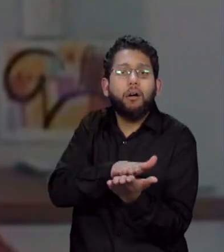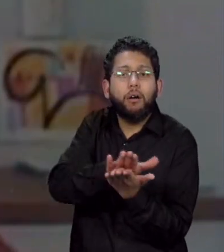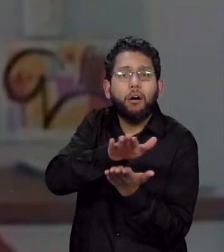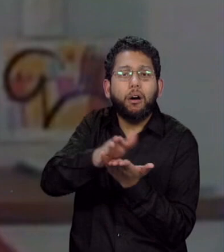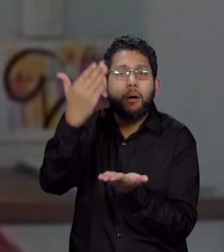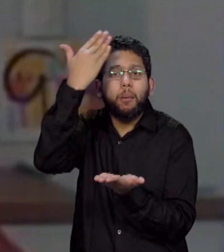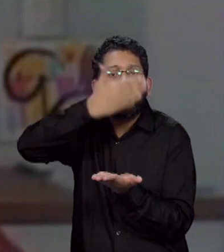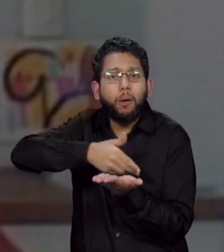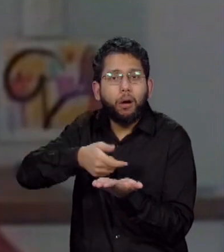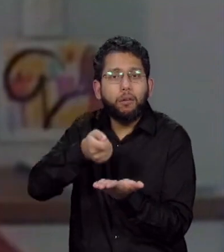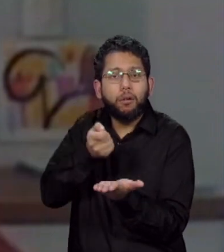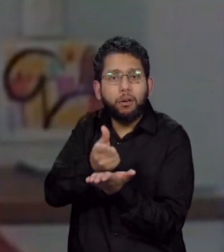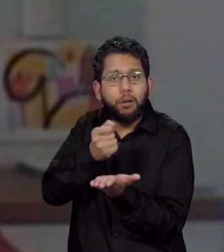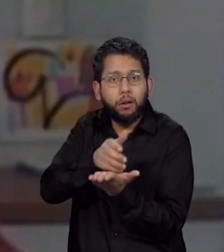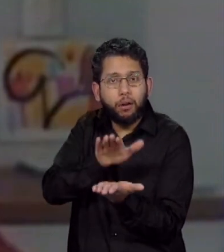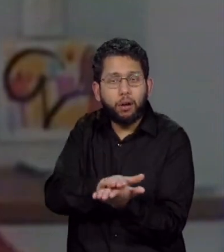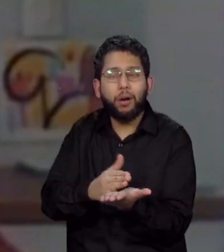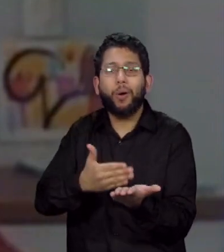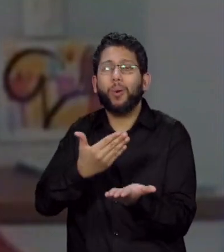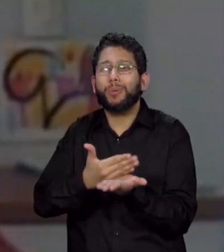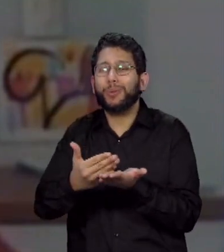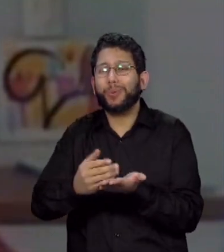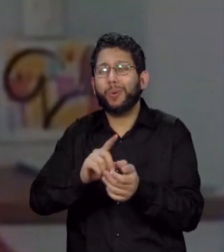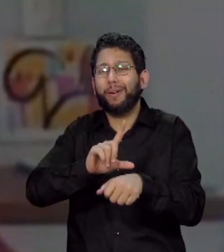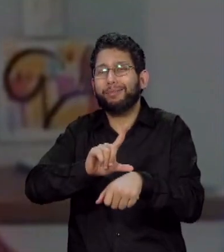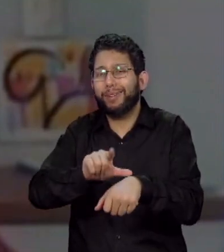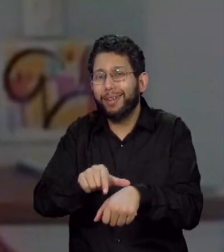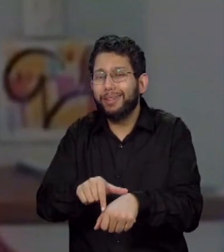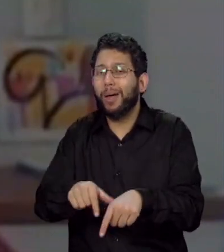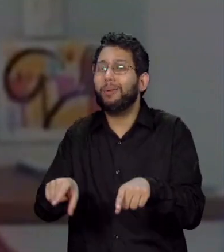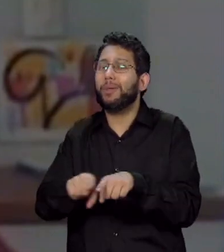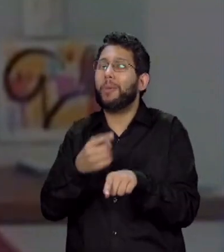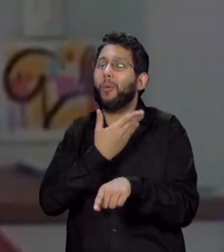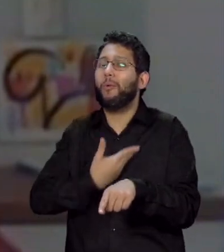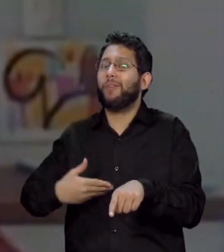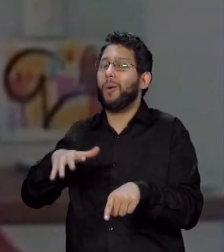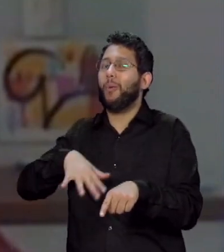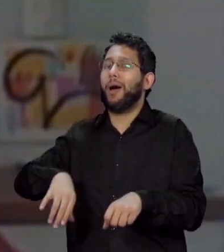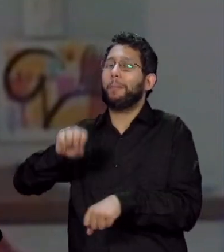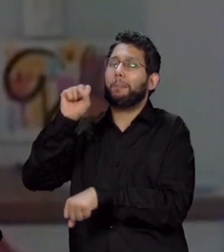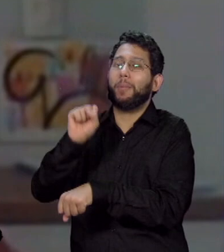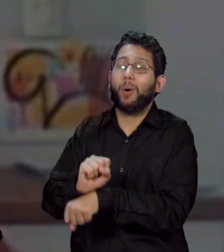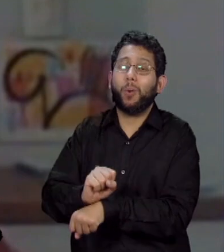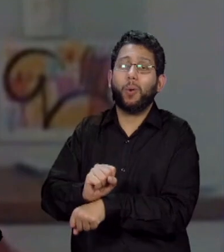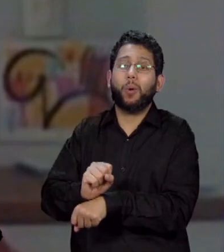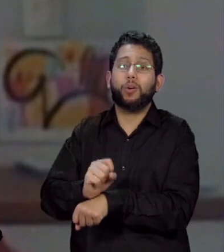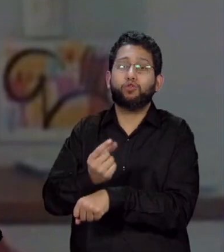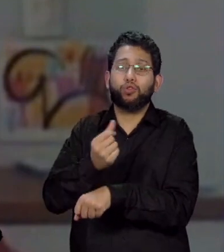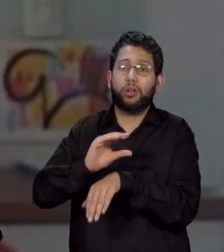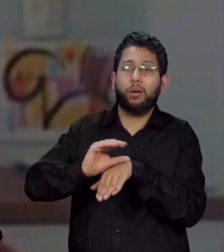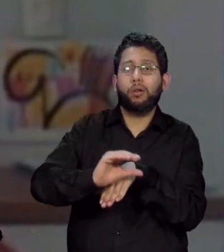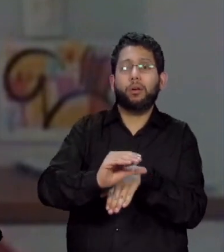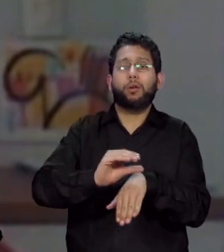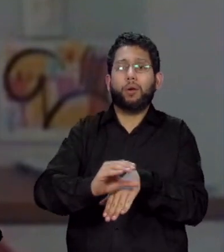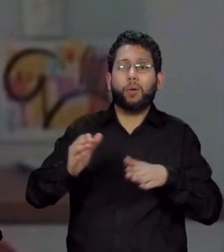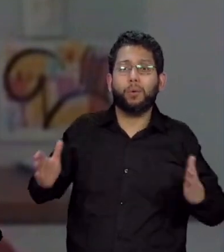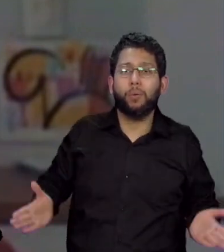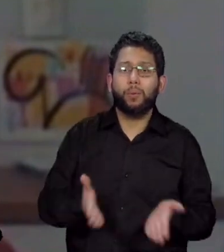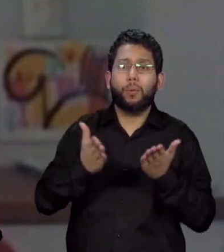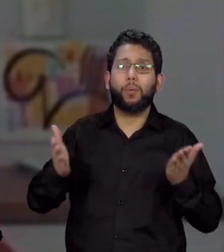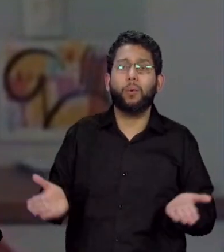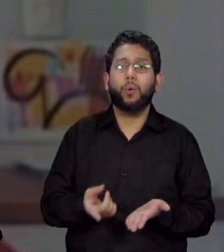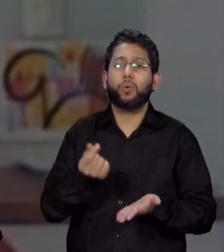isso implicou numa certa paralisia, né, do fomento, da continuidade